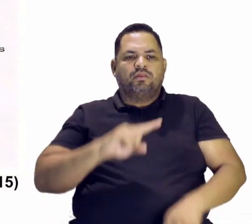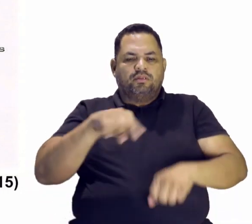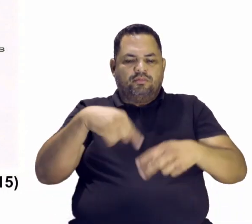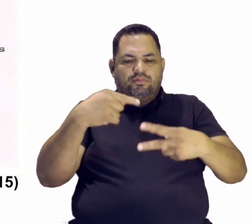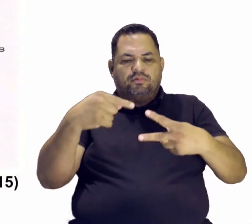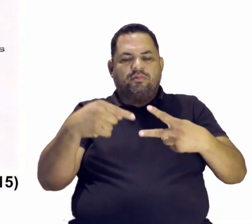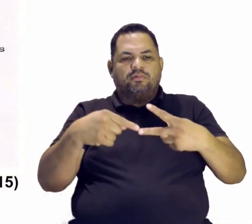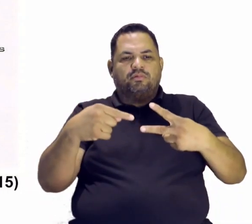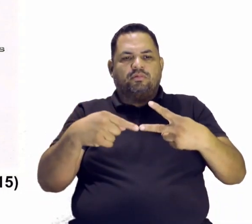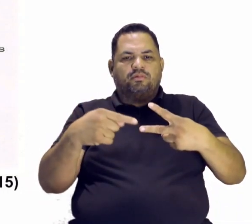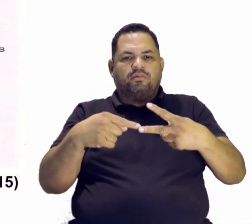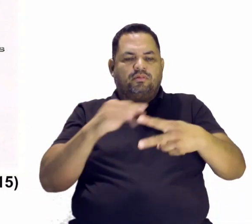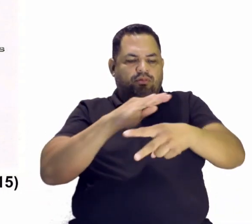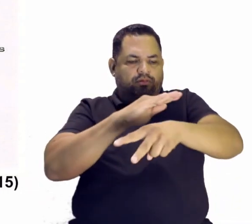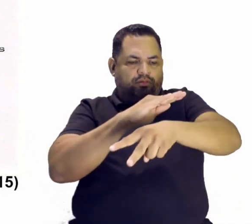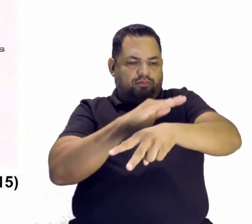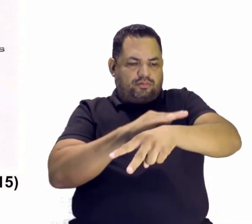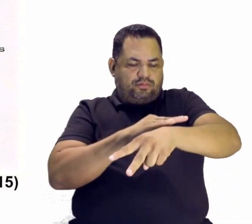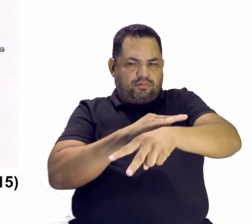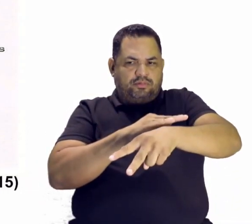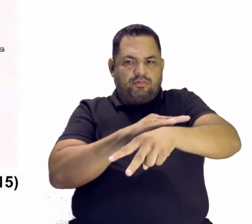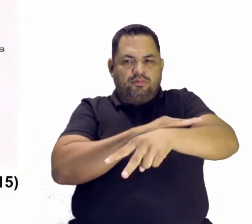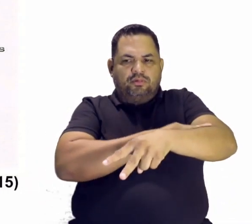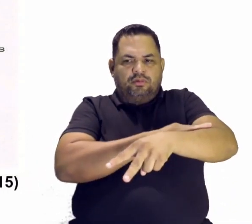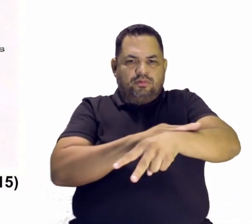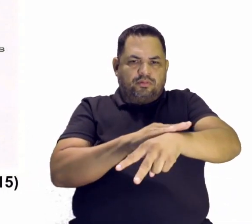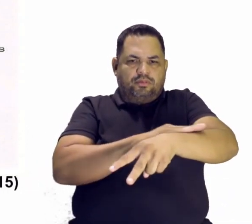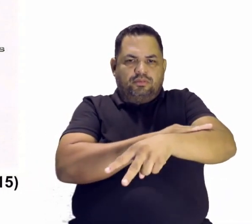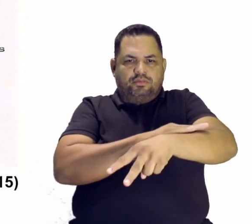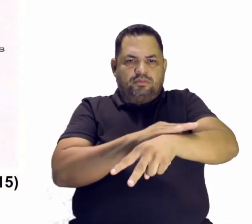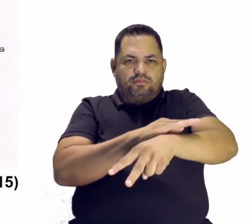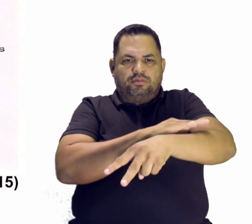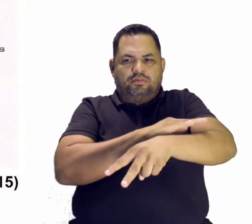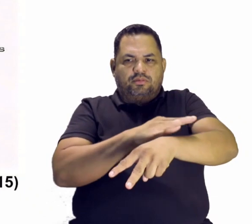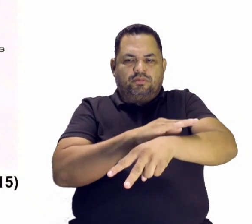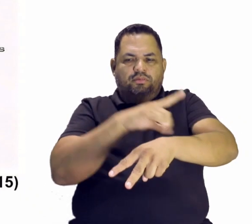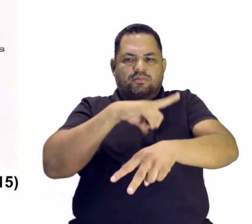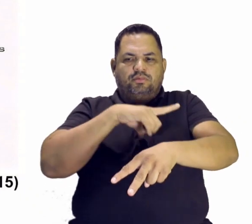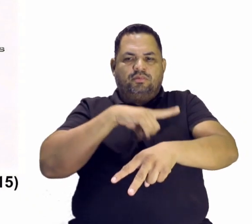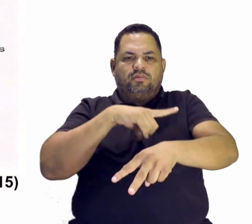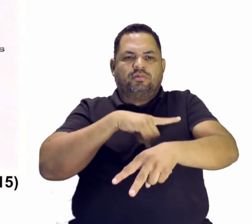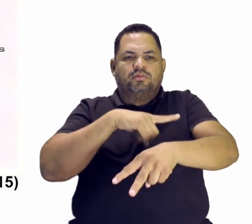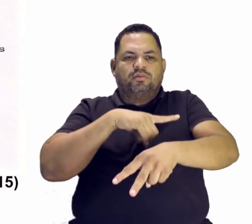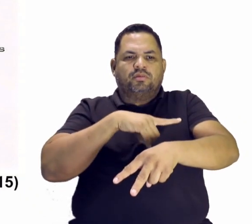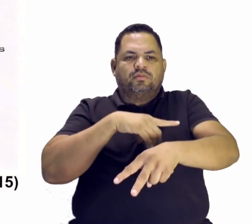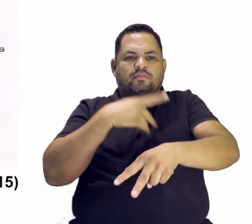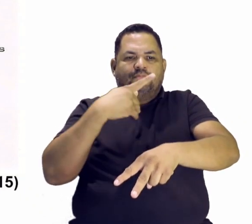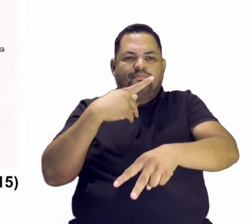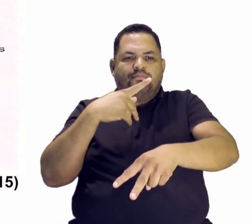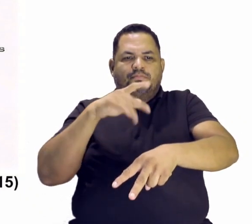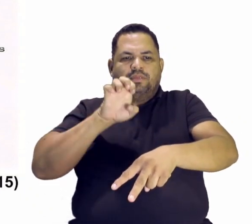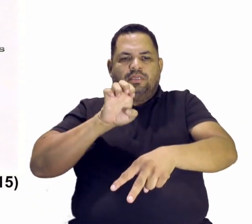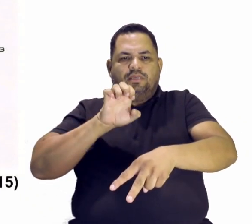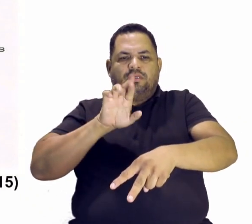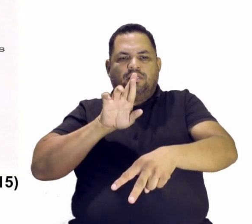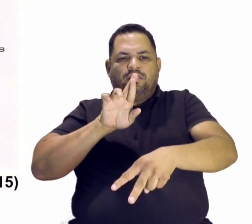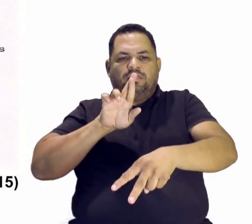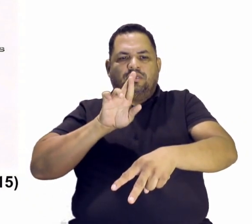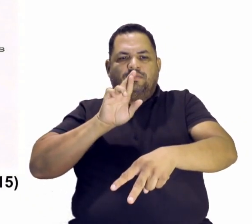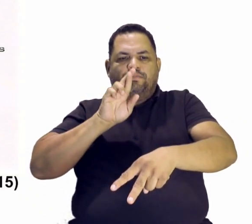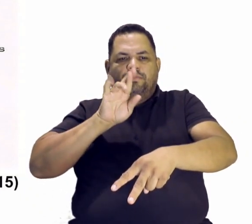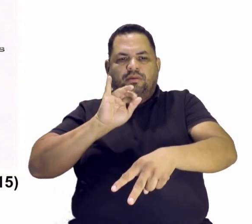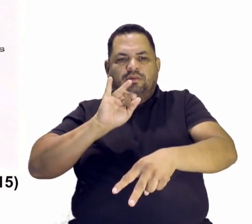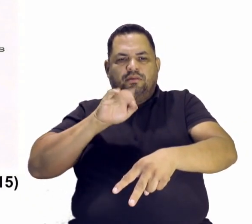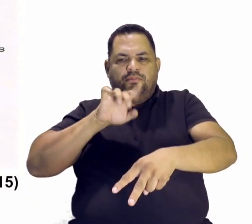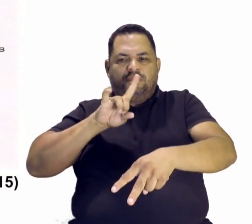Depois, nós temos o que aí, prof? Depois do epimísio, nós temos aí o perimísio. O perimísio